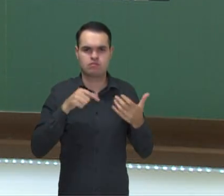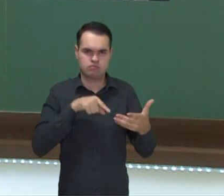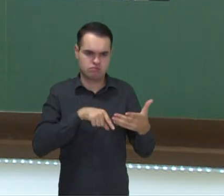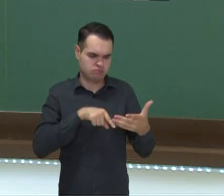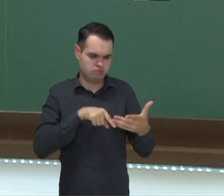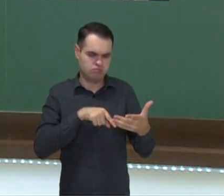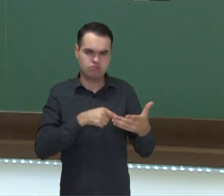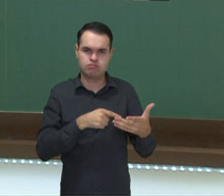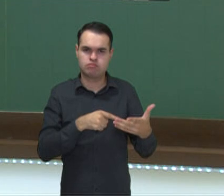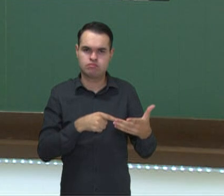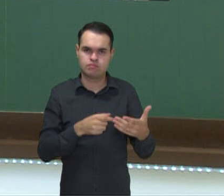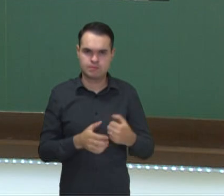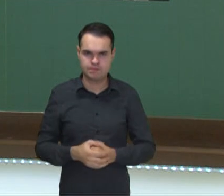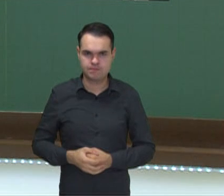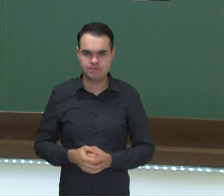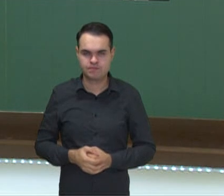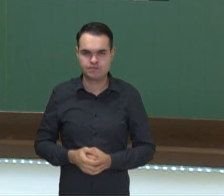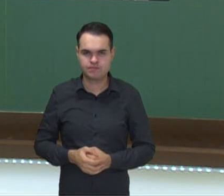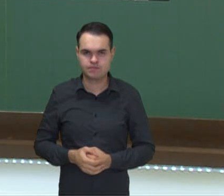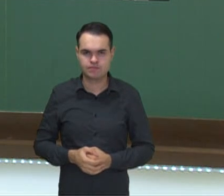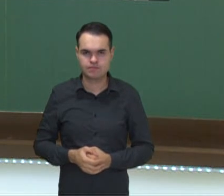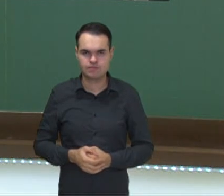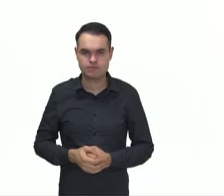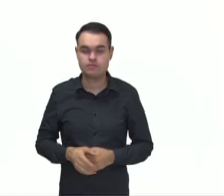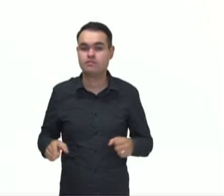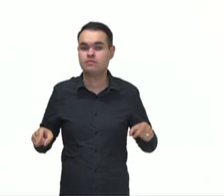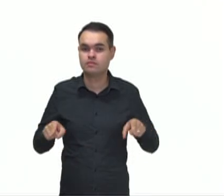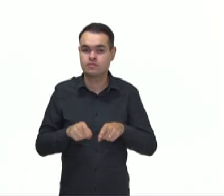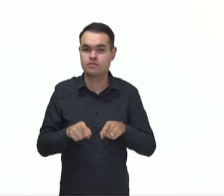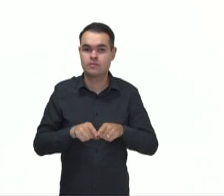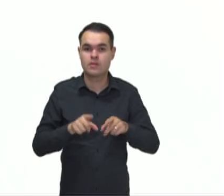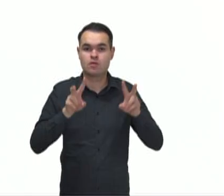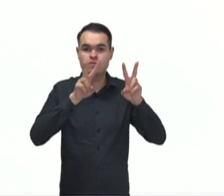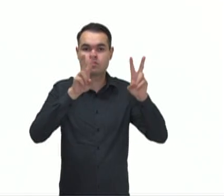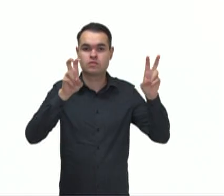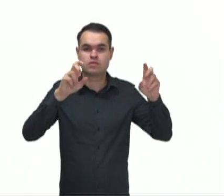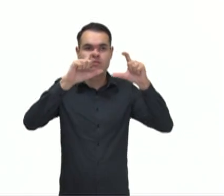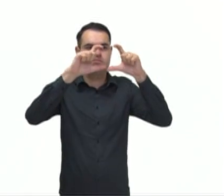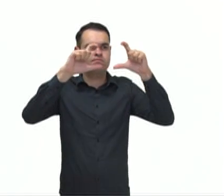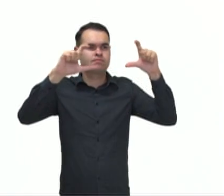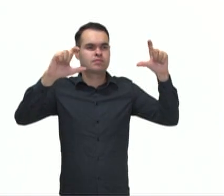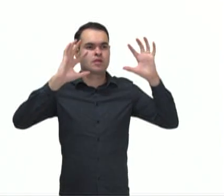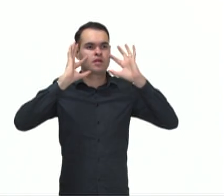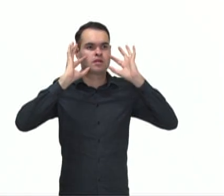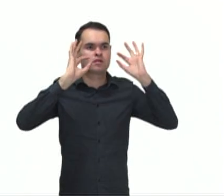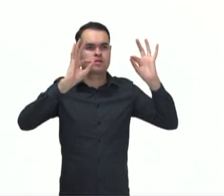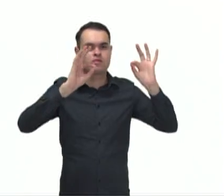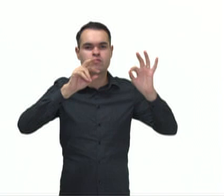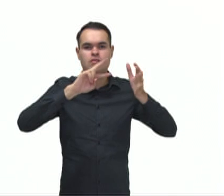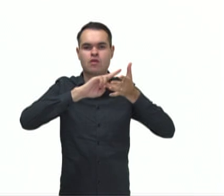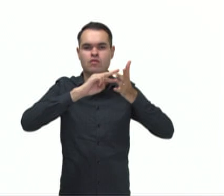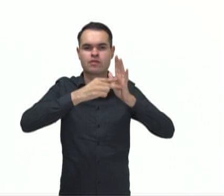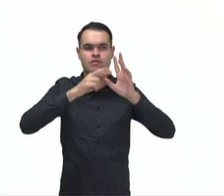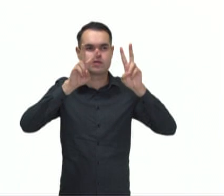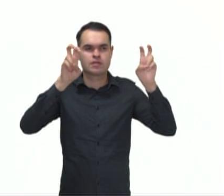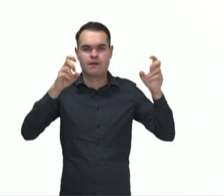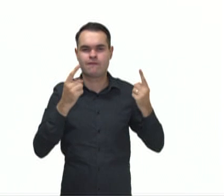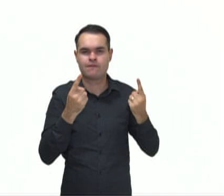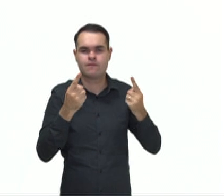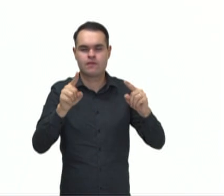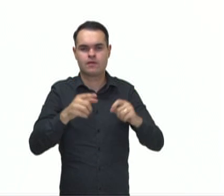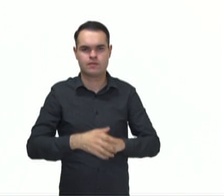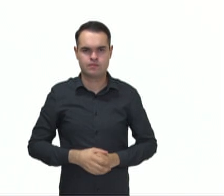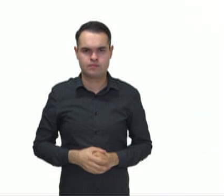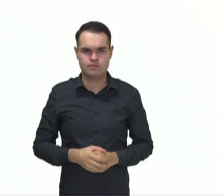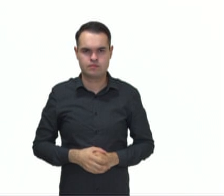sendo transmitida. Ainda, um título que procura chamar a atenção, um título provocativo, que adianta, faz